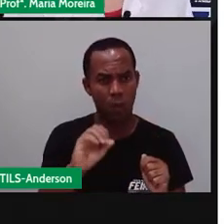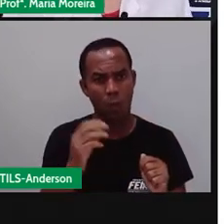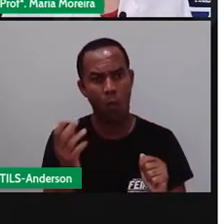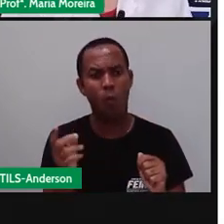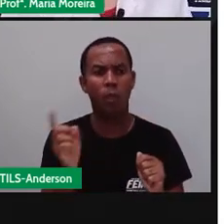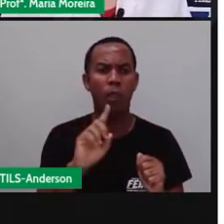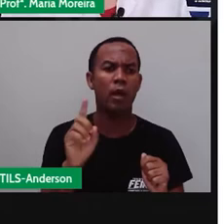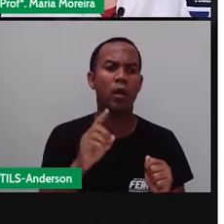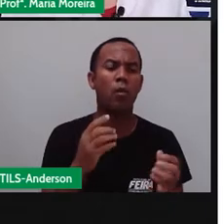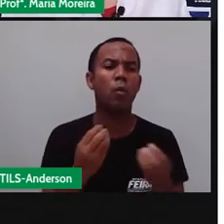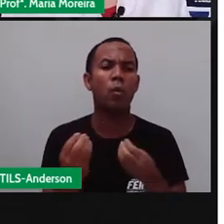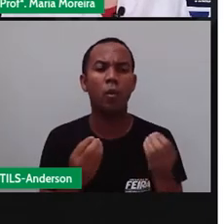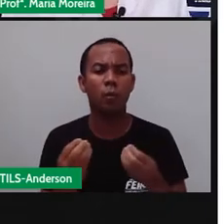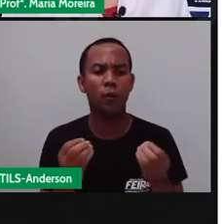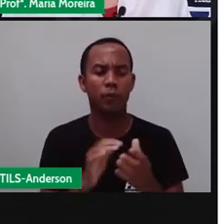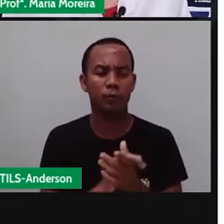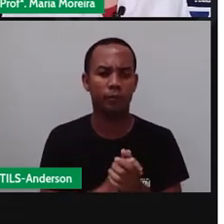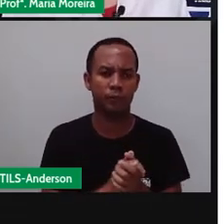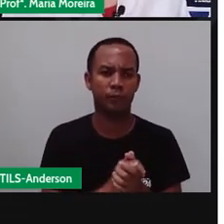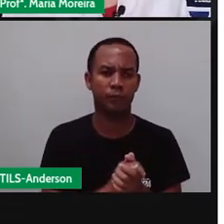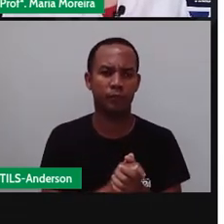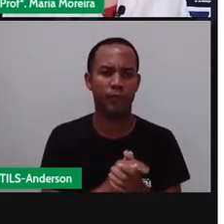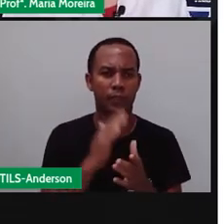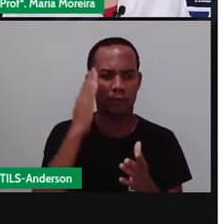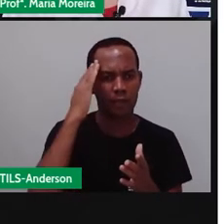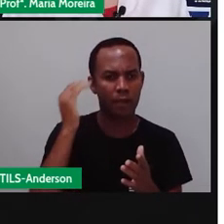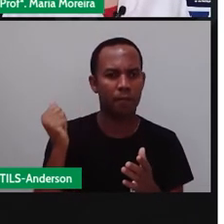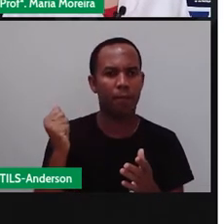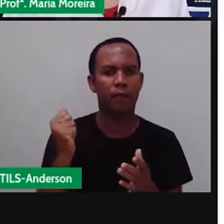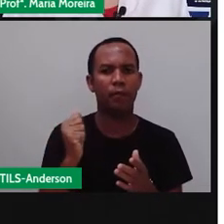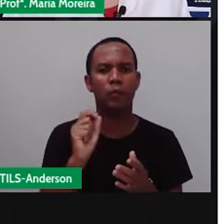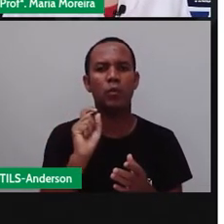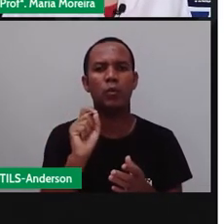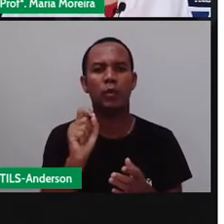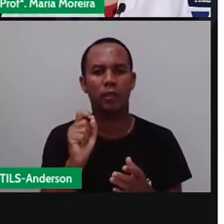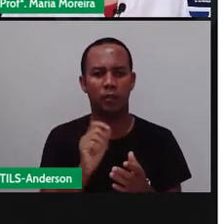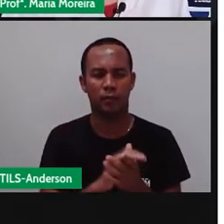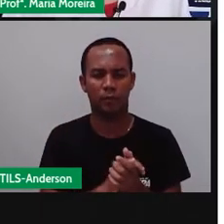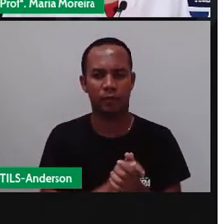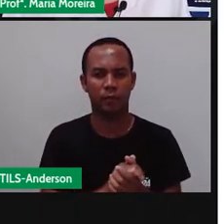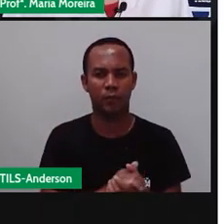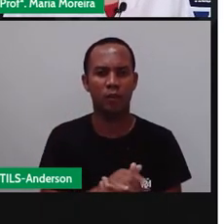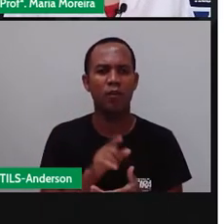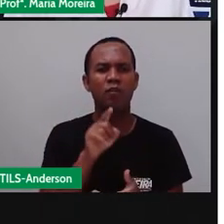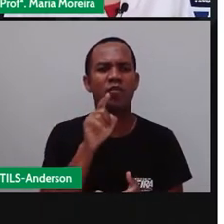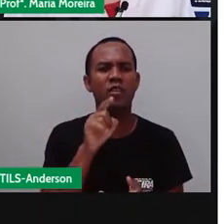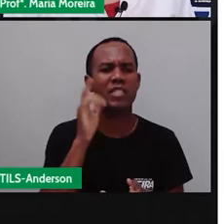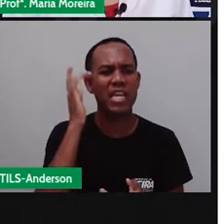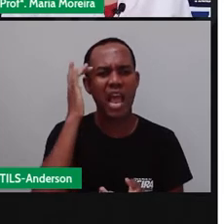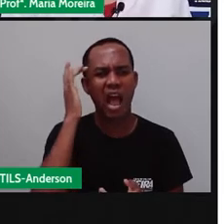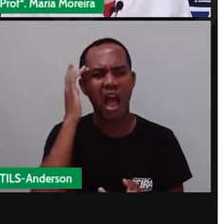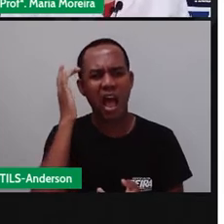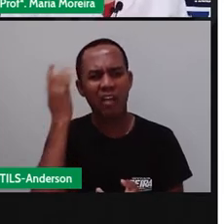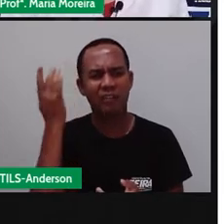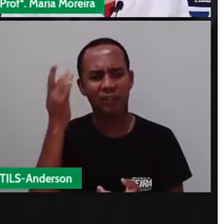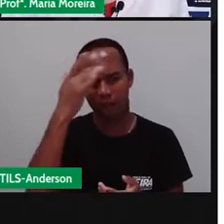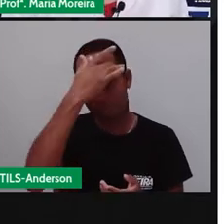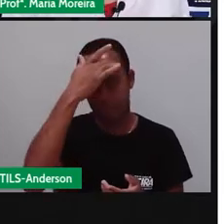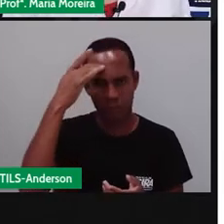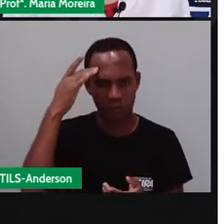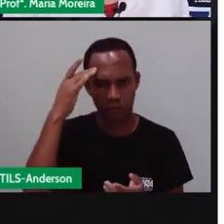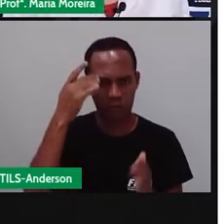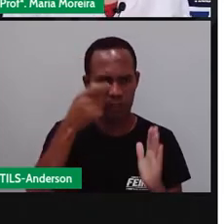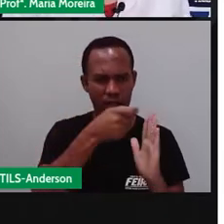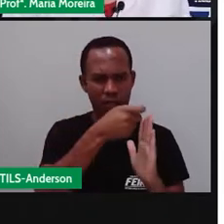de lista. E aí, o que sabemos sobre elas, né? Vocês acham, né, que as pessoas